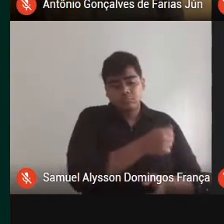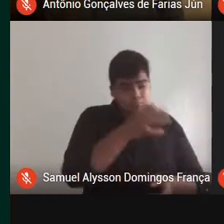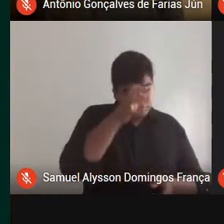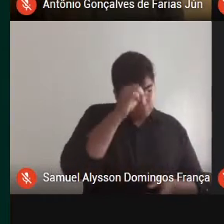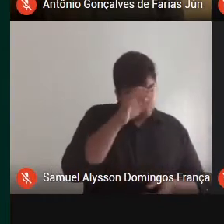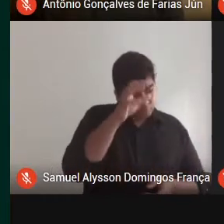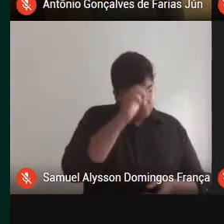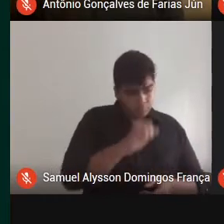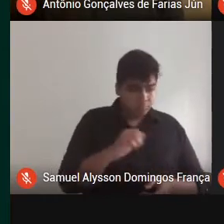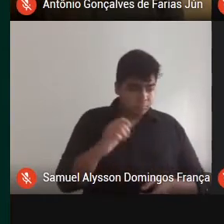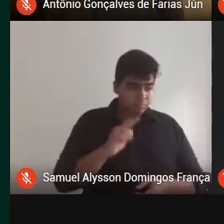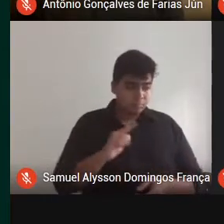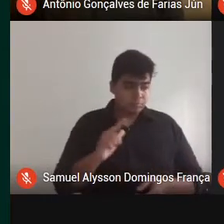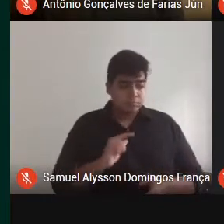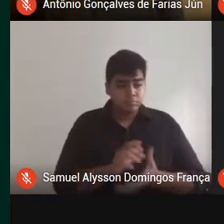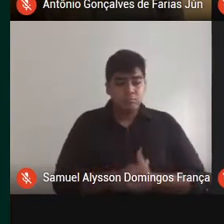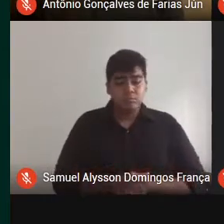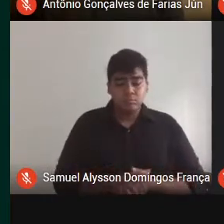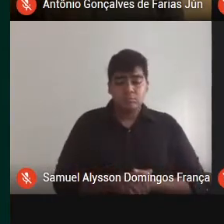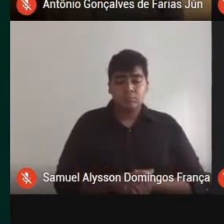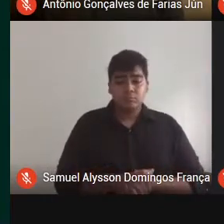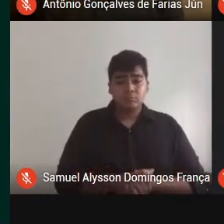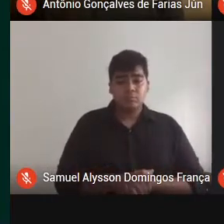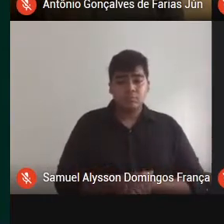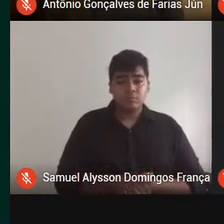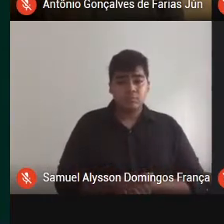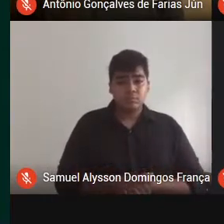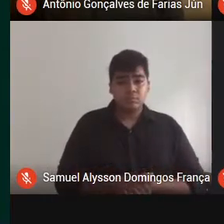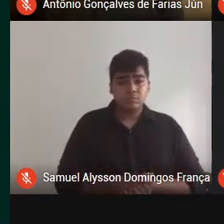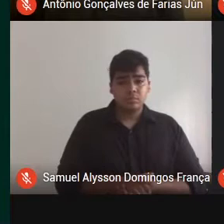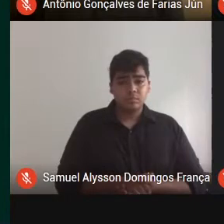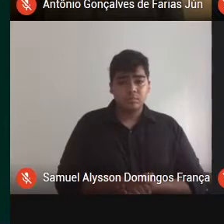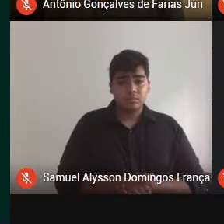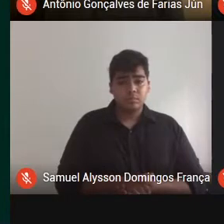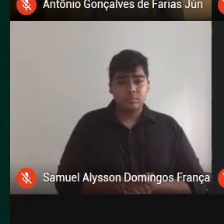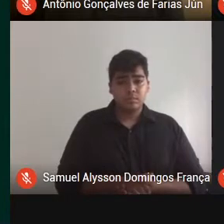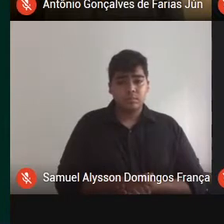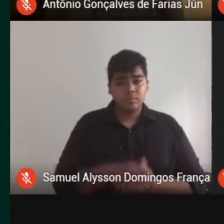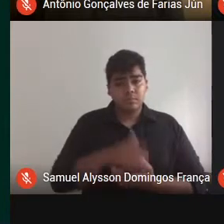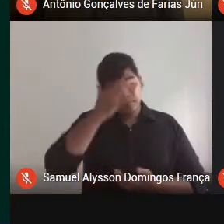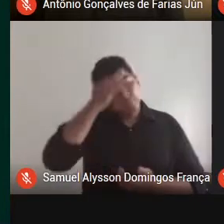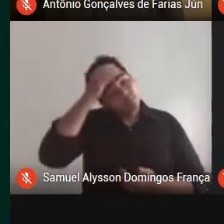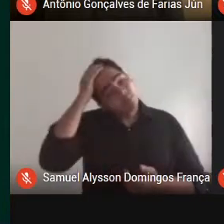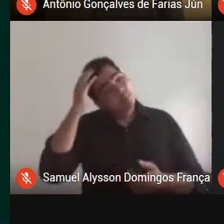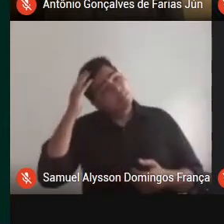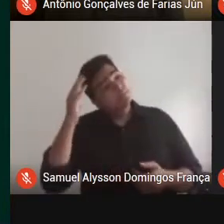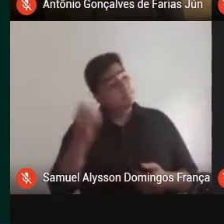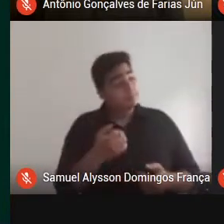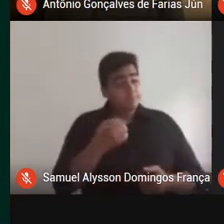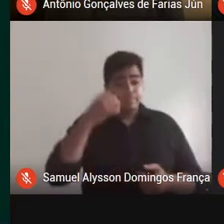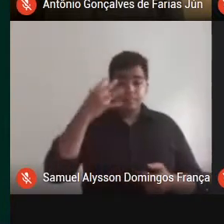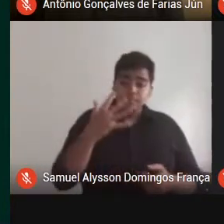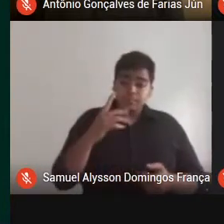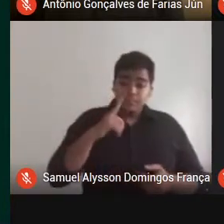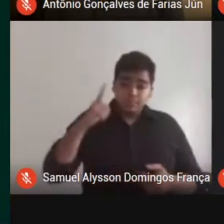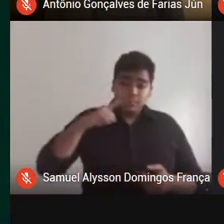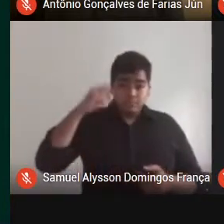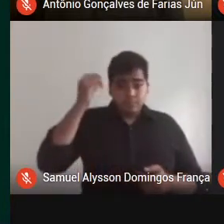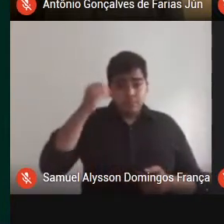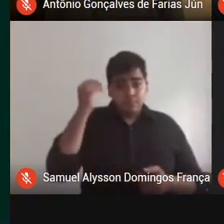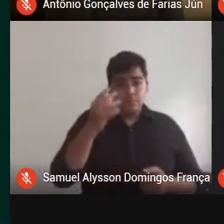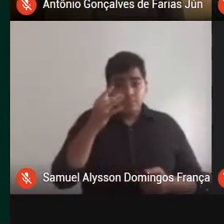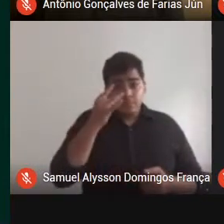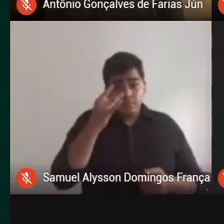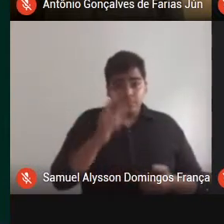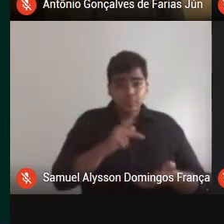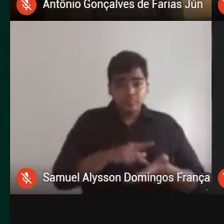forma tátil, né, e aí, mas assim, né, também nada melhor do que você experimentar mesmo, então bota os alunos lá para